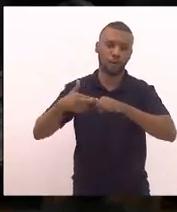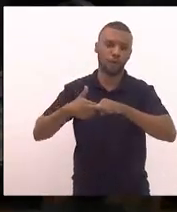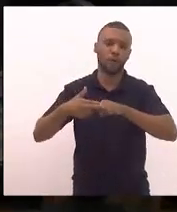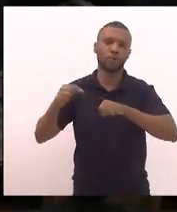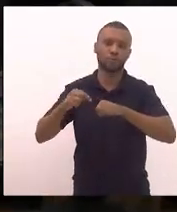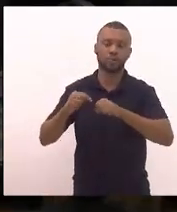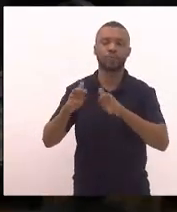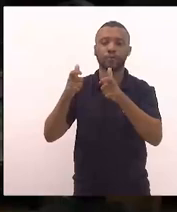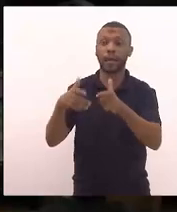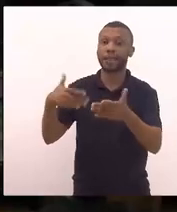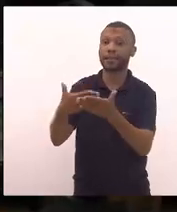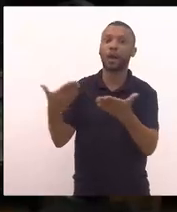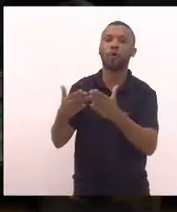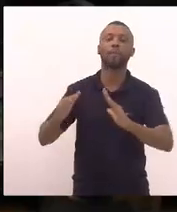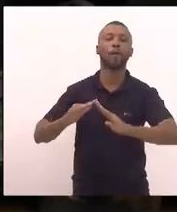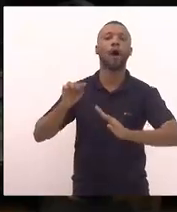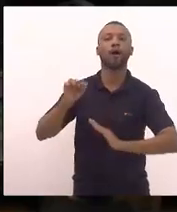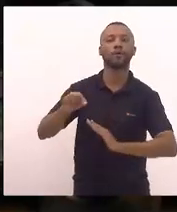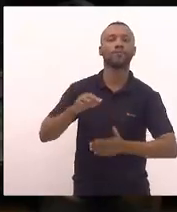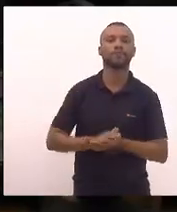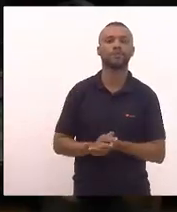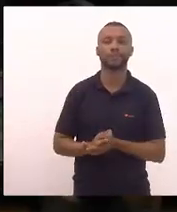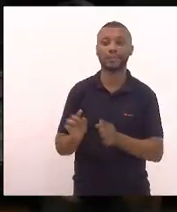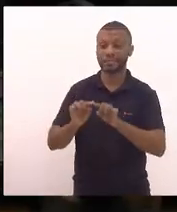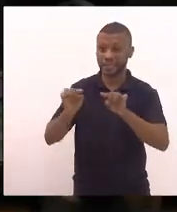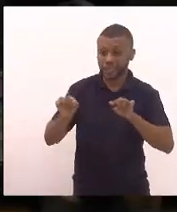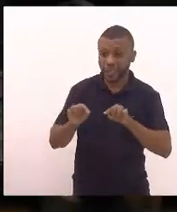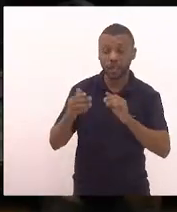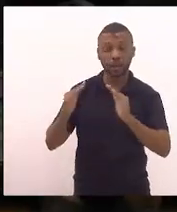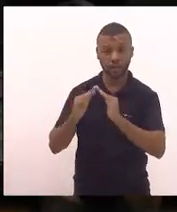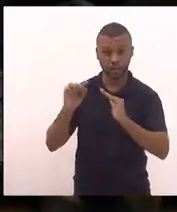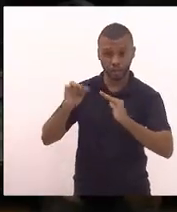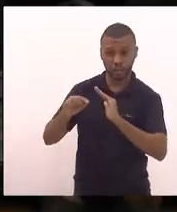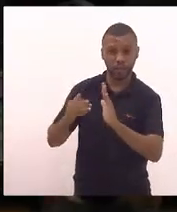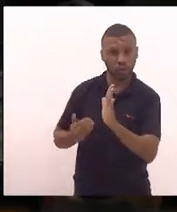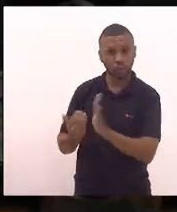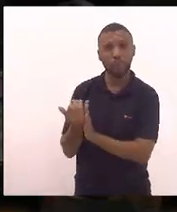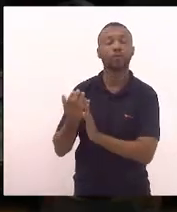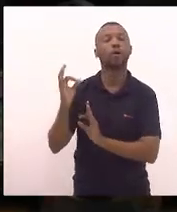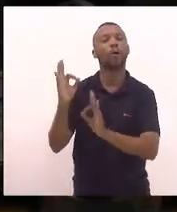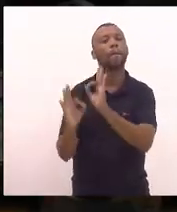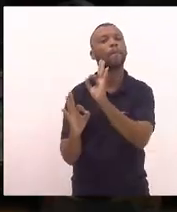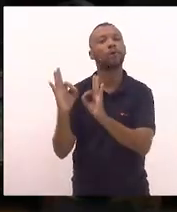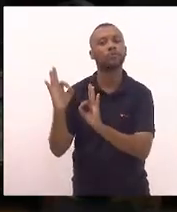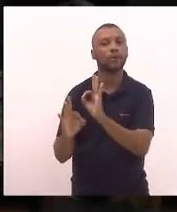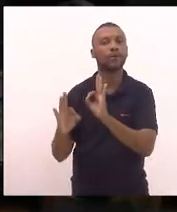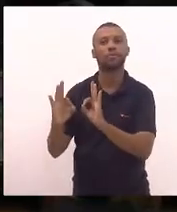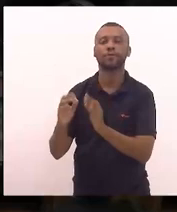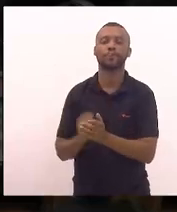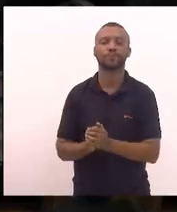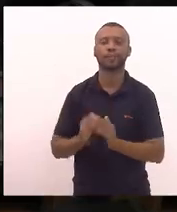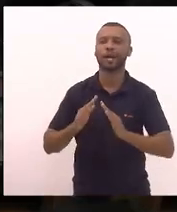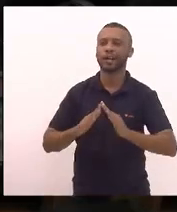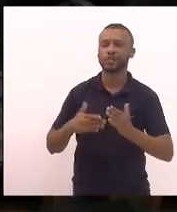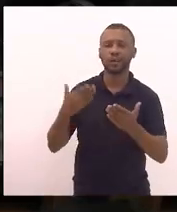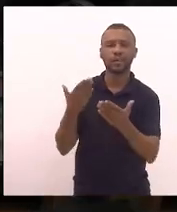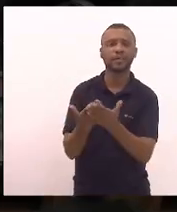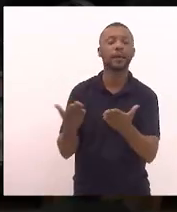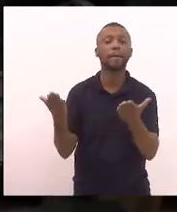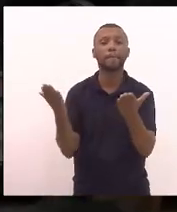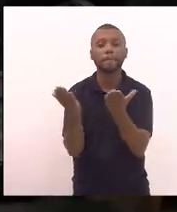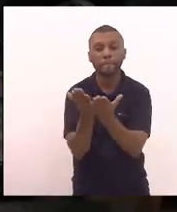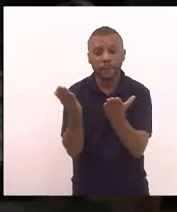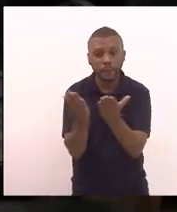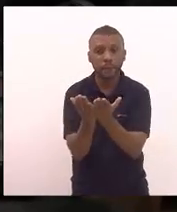onde reside até hoje, na sala de sua casa, deu início ao projeto Escolinha Bíblica